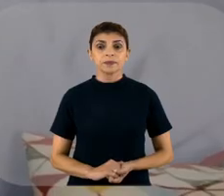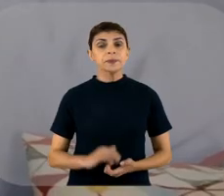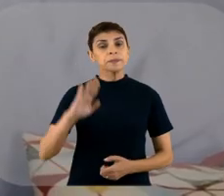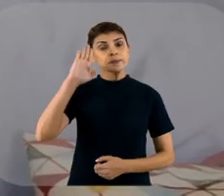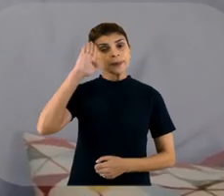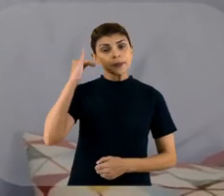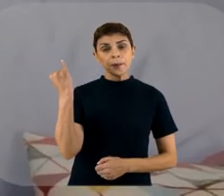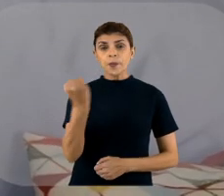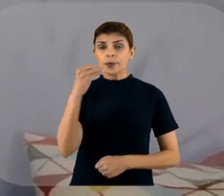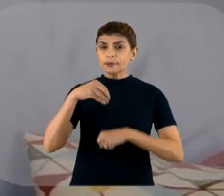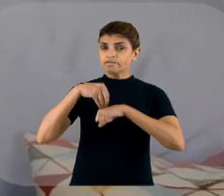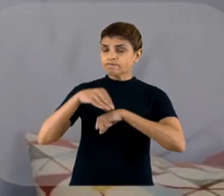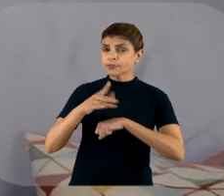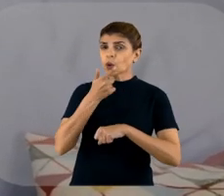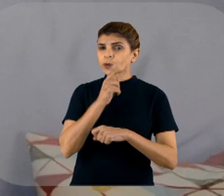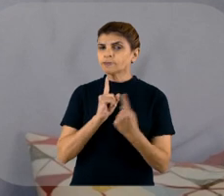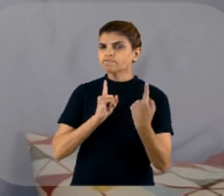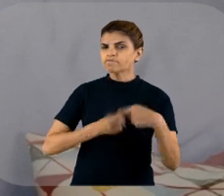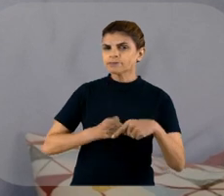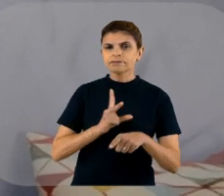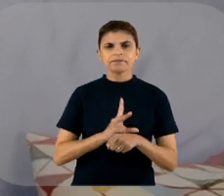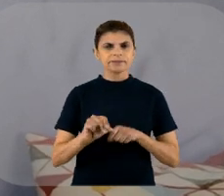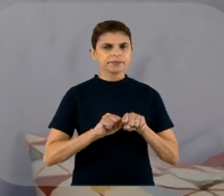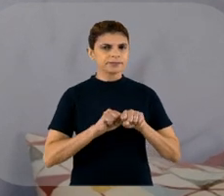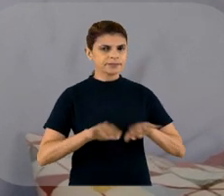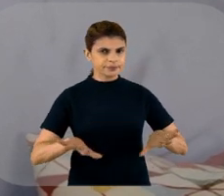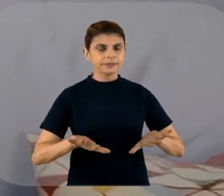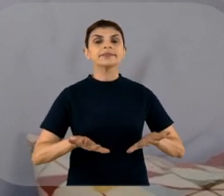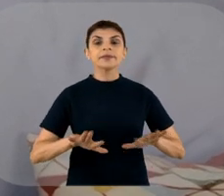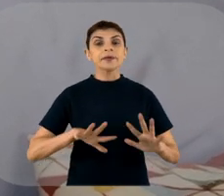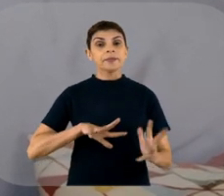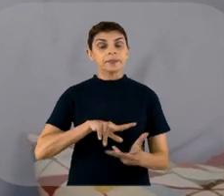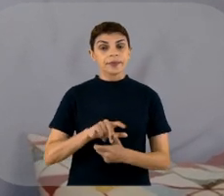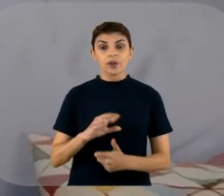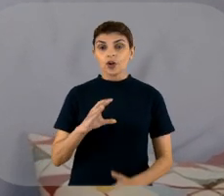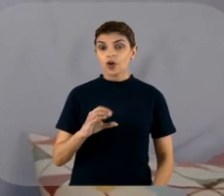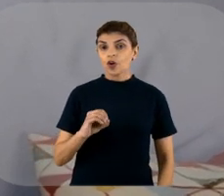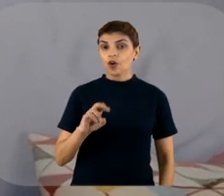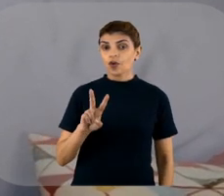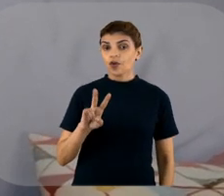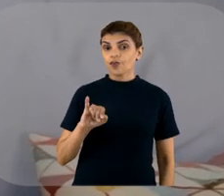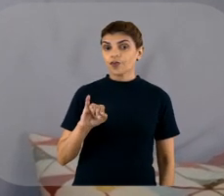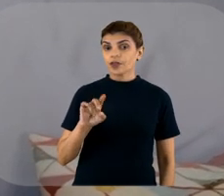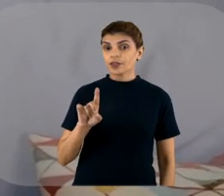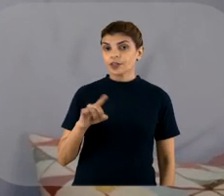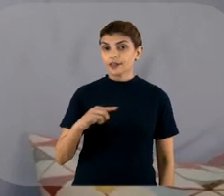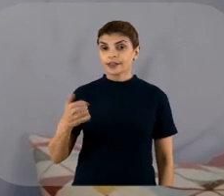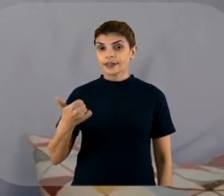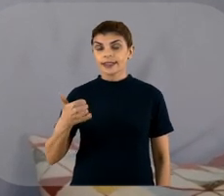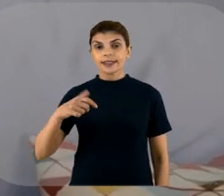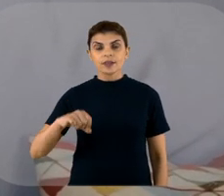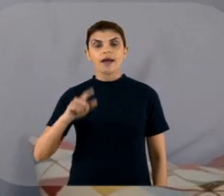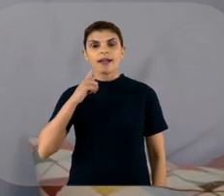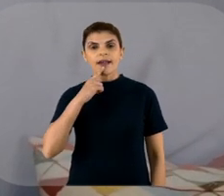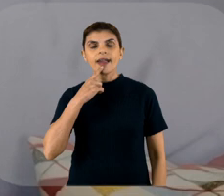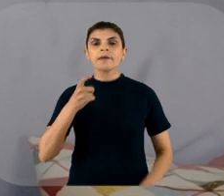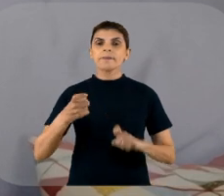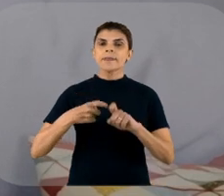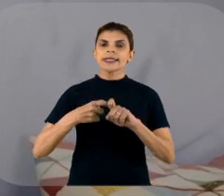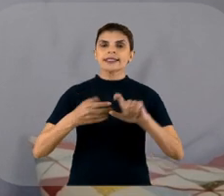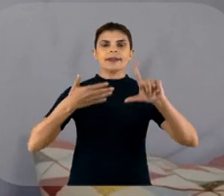Uma das ferramentas importantes para o enfrentamento da pandemia de Covid-19 é a telemedicina. Ela foi regulamentada com a